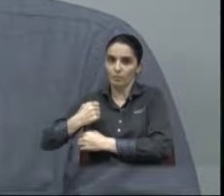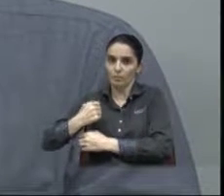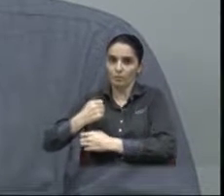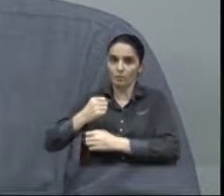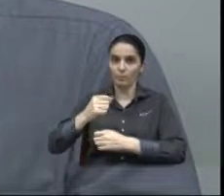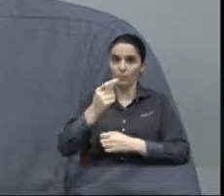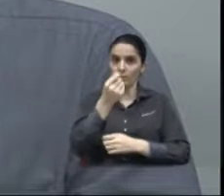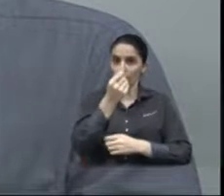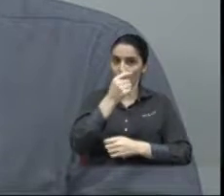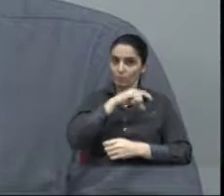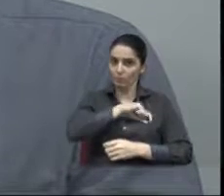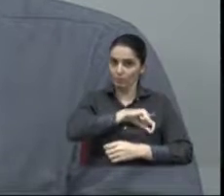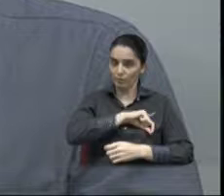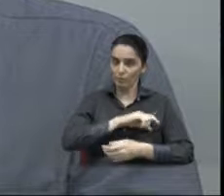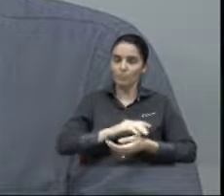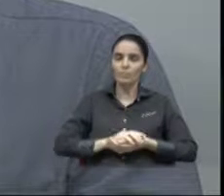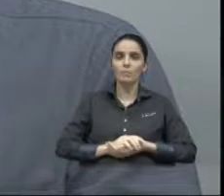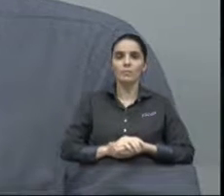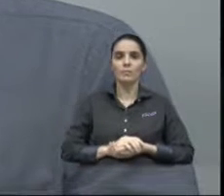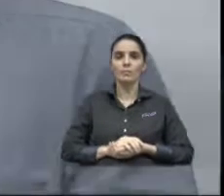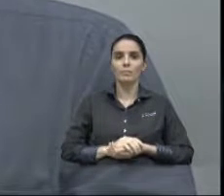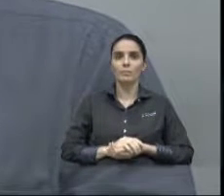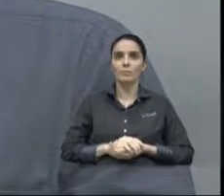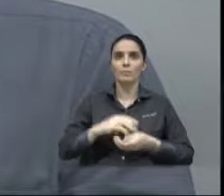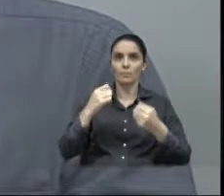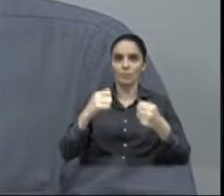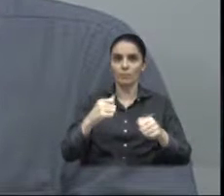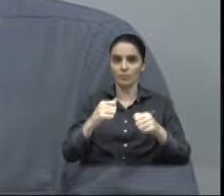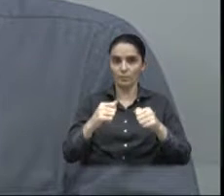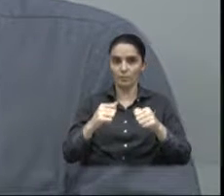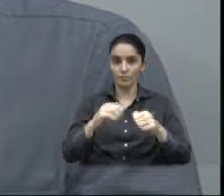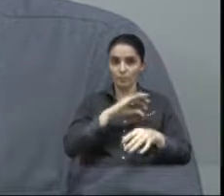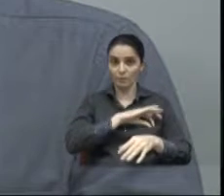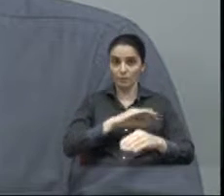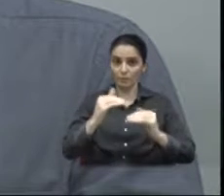ponderações com relação à necessidade de fazer esse reajuste.